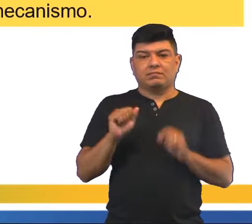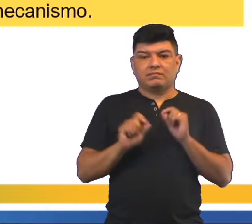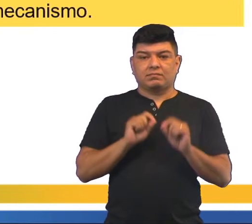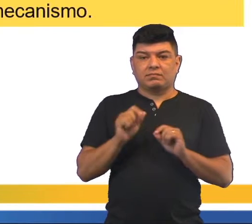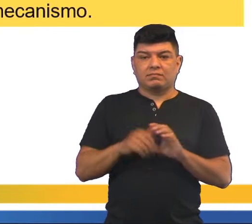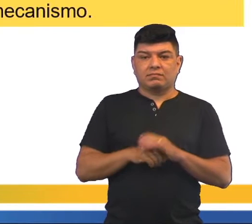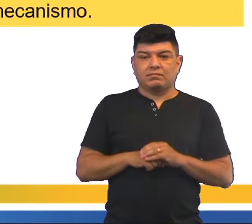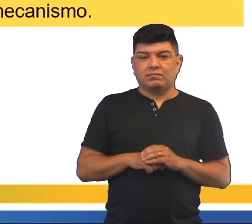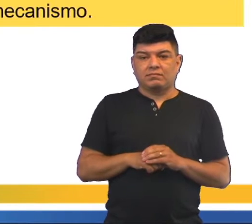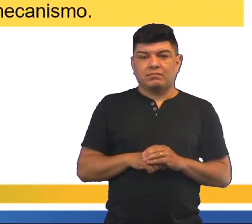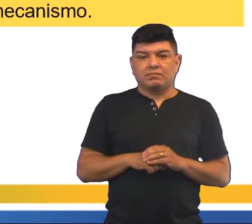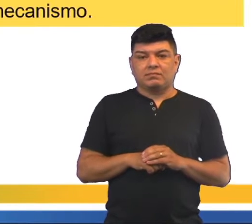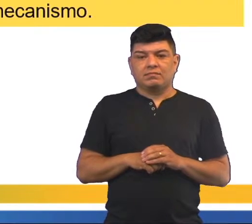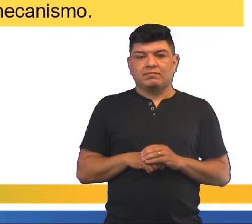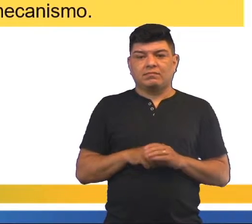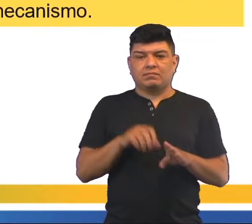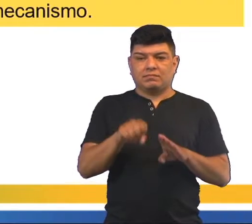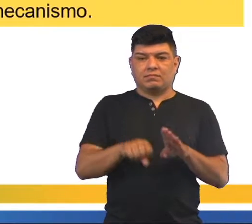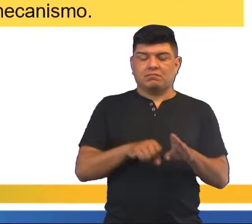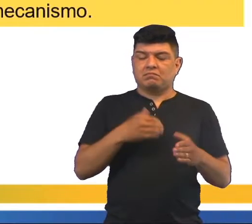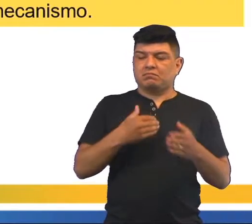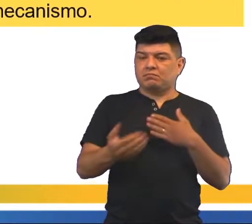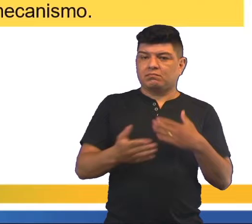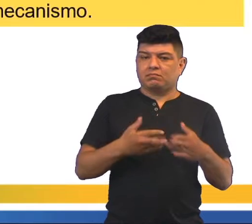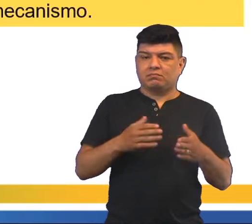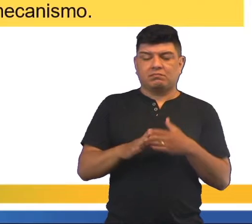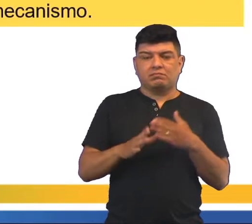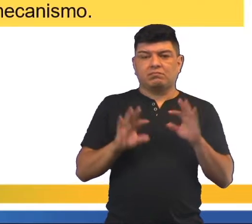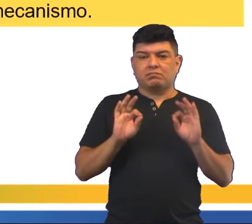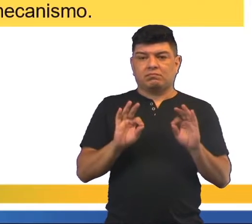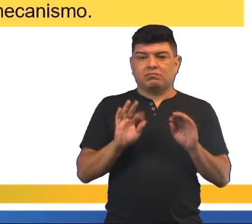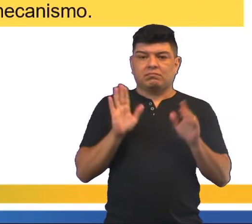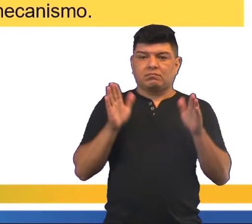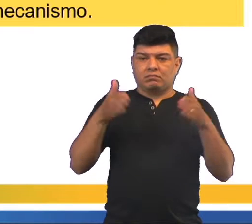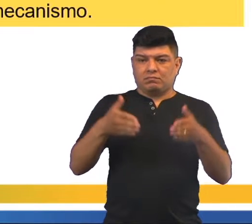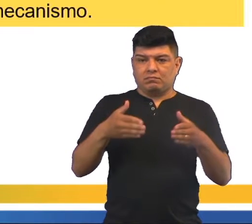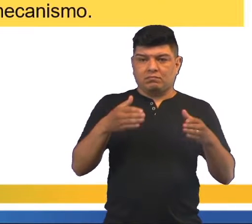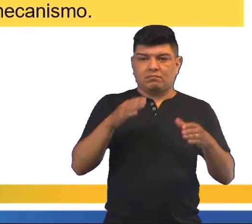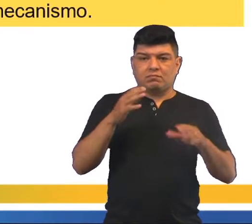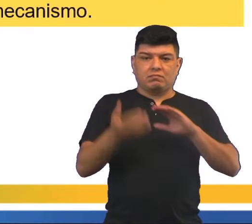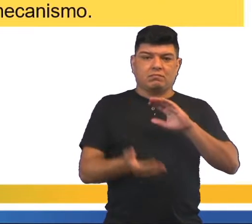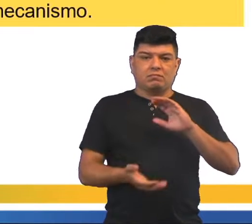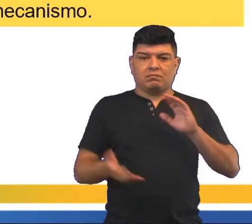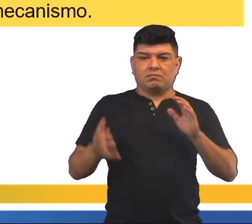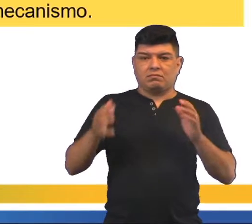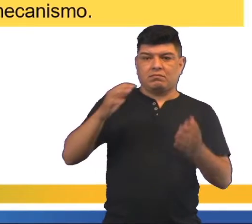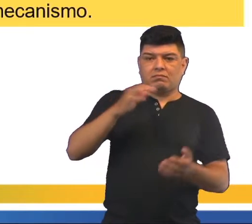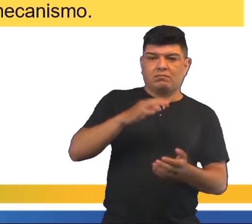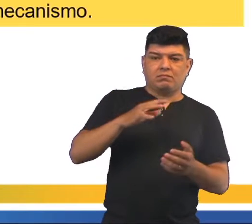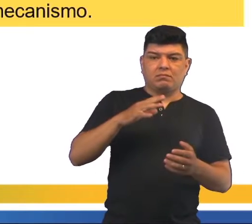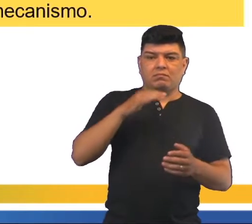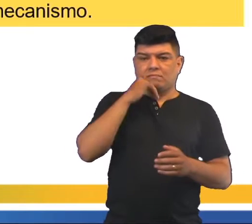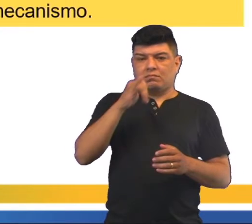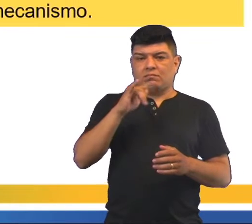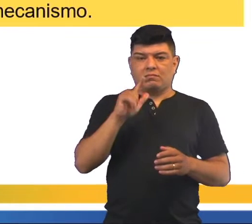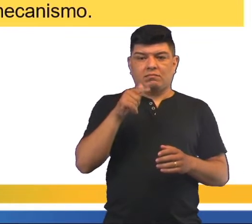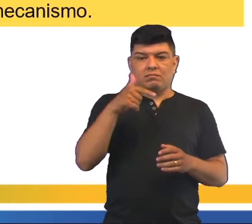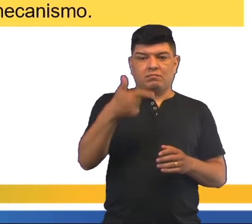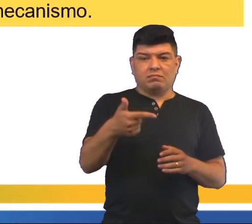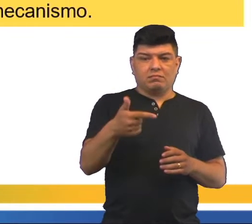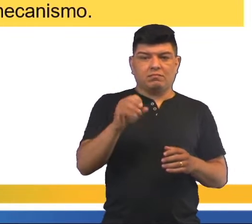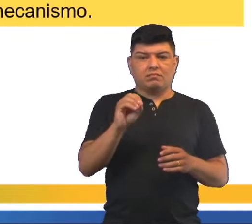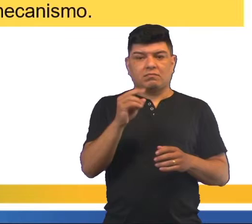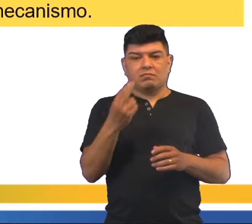definição que diz o seguinte máquina é qualquer Engenho destinada a transformar uma forma de energia em